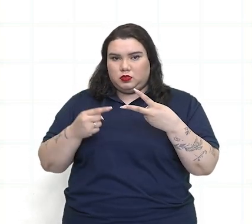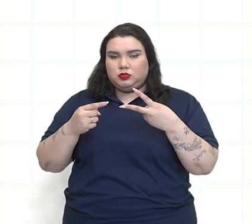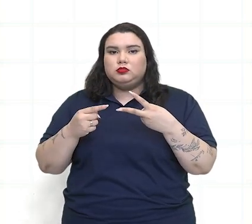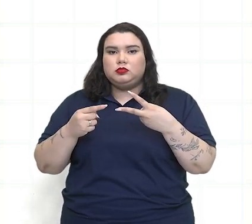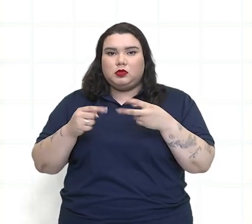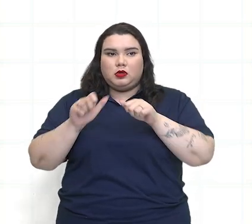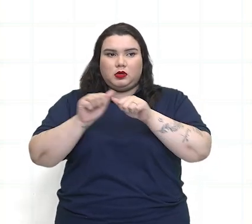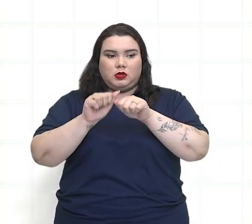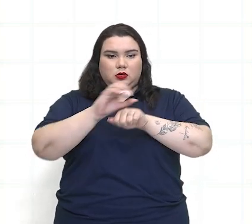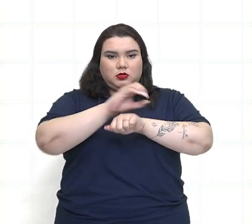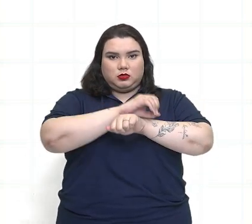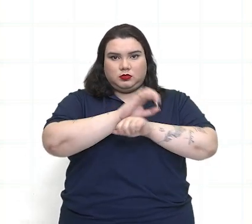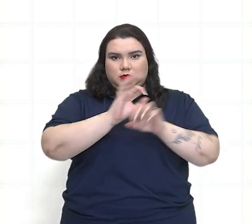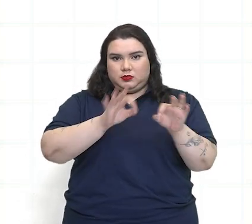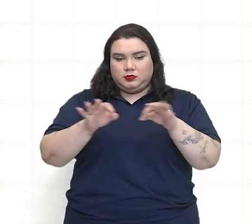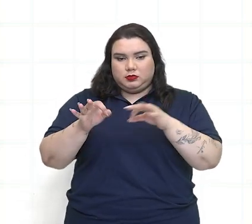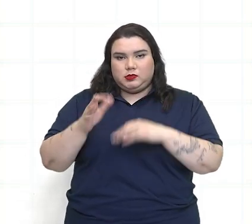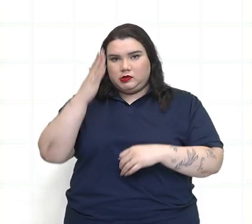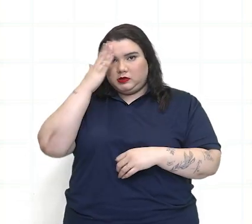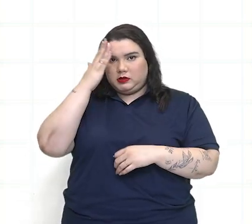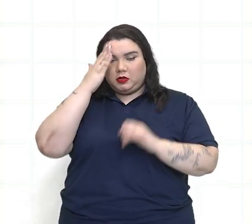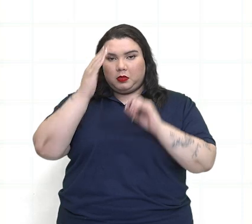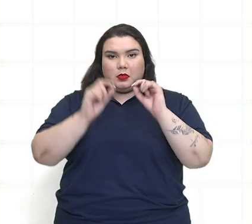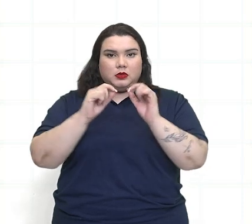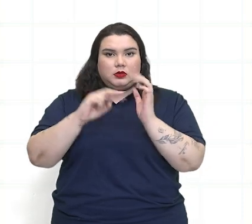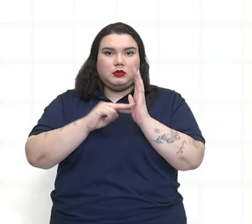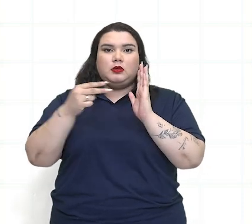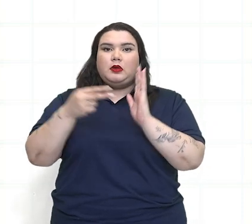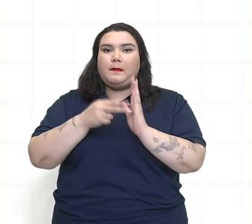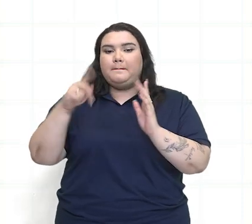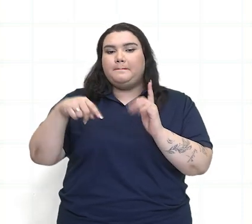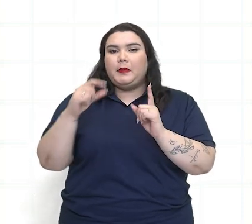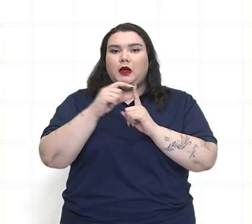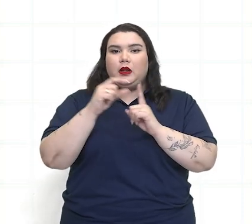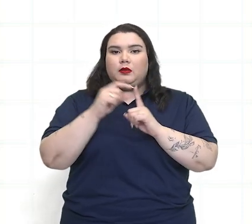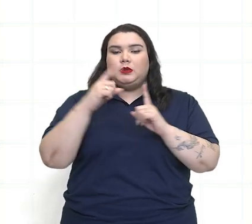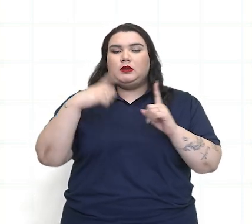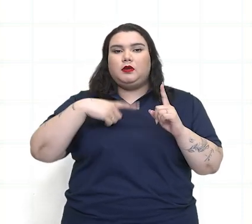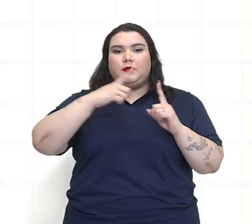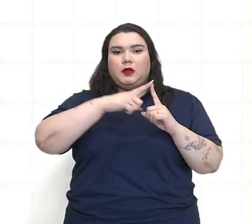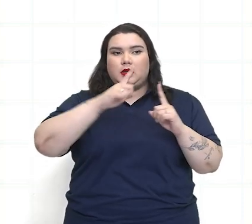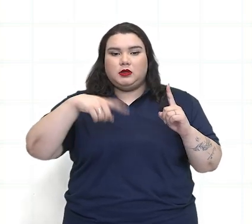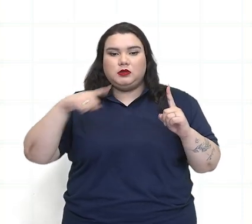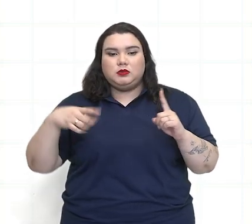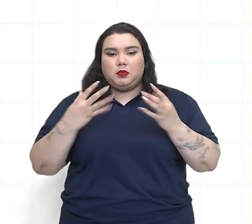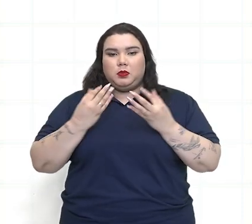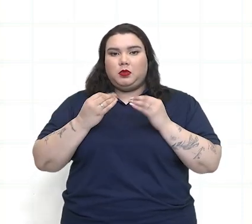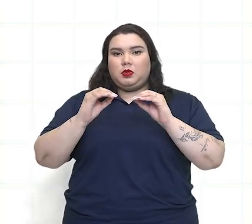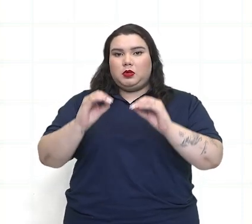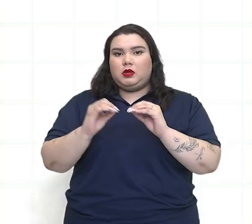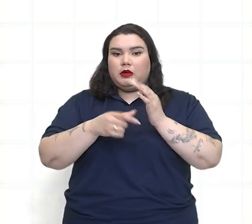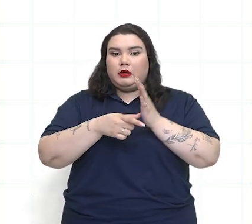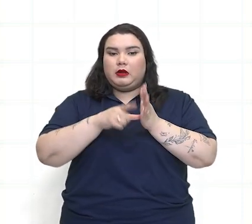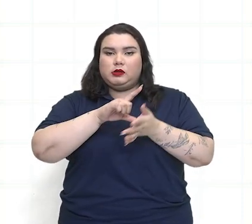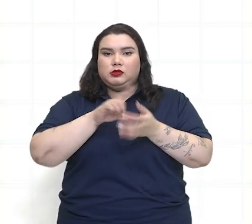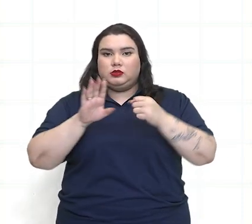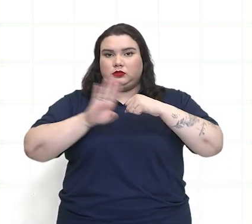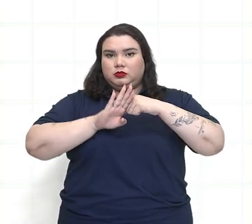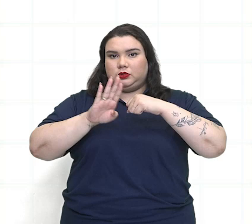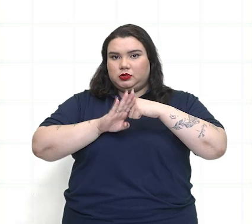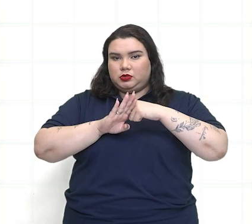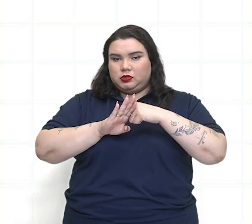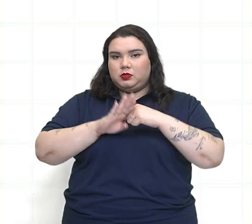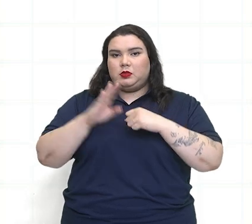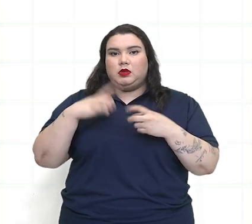de artigos. Já sabemos o que ele é. É uma palavra variável, e que nós colocamos antes do substantivo com